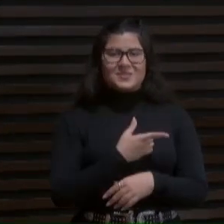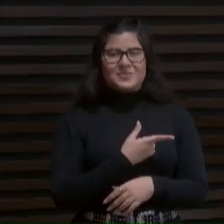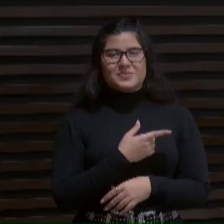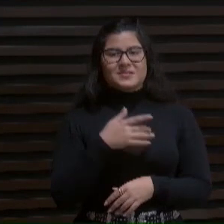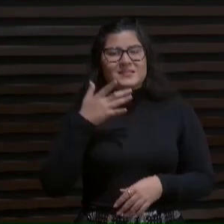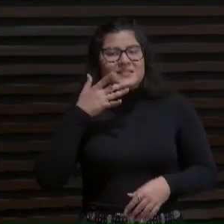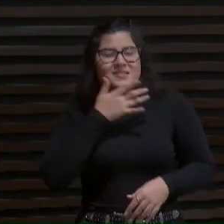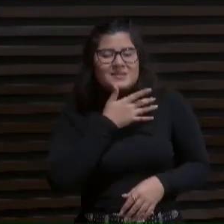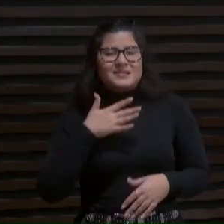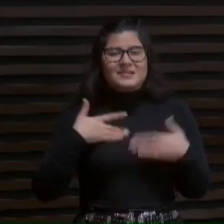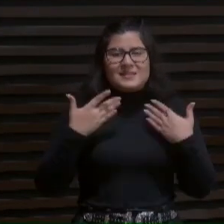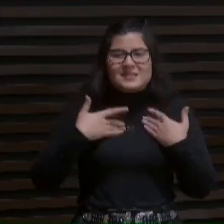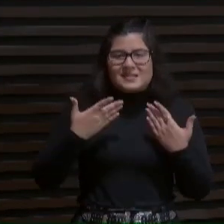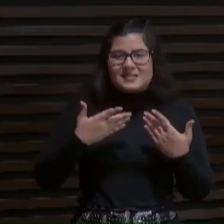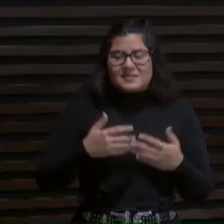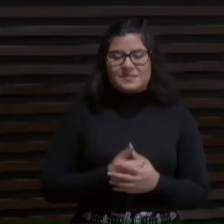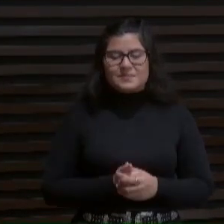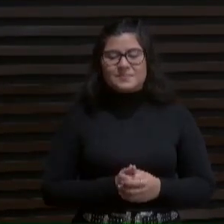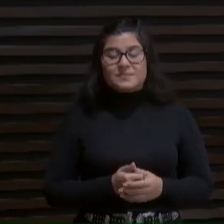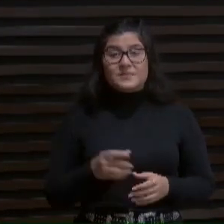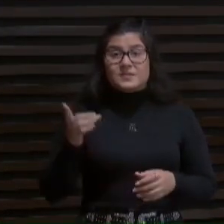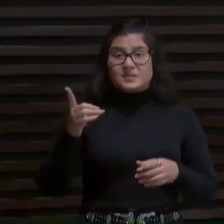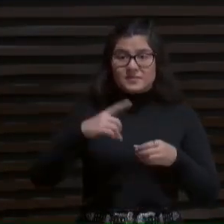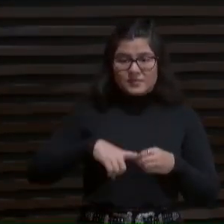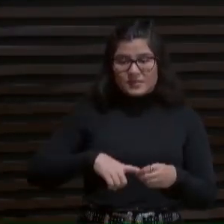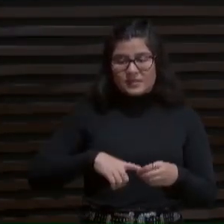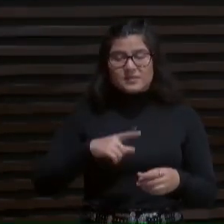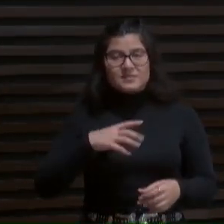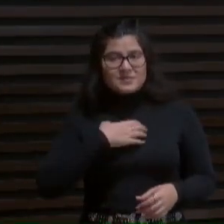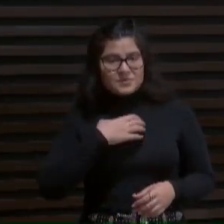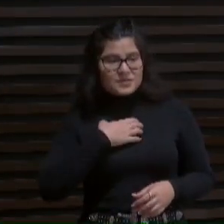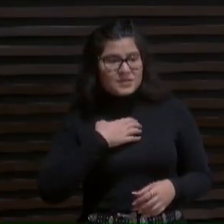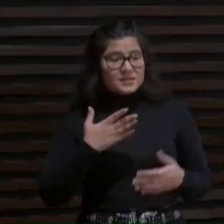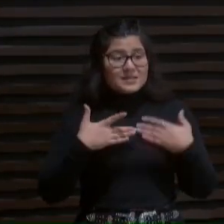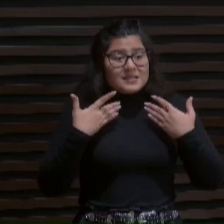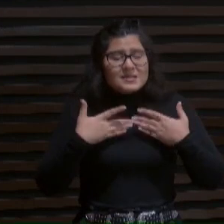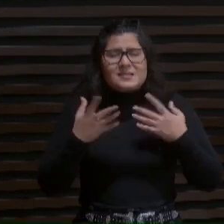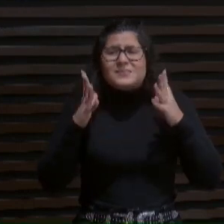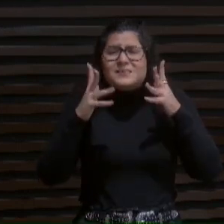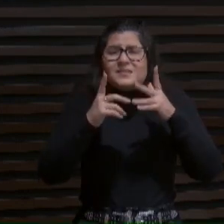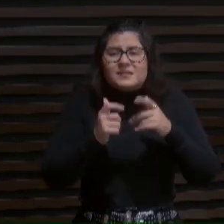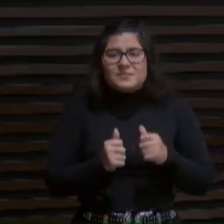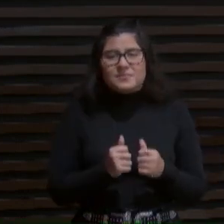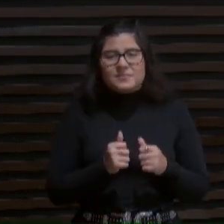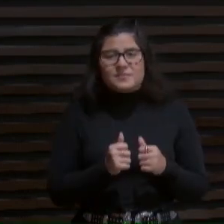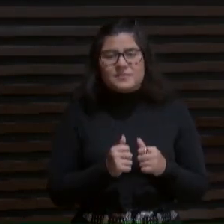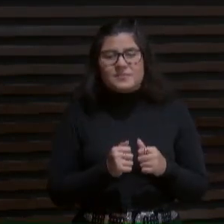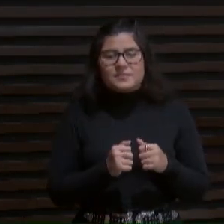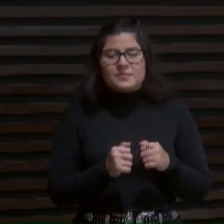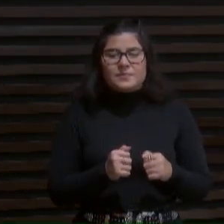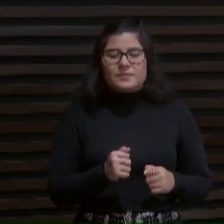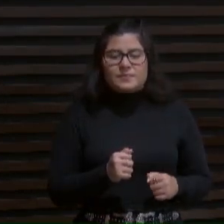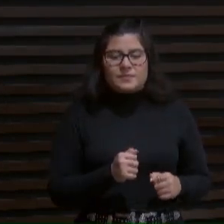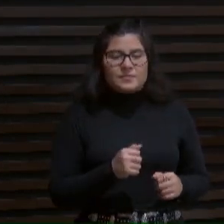vocês voltarem para cá, vocês sentirão esse prazer, essa alegria e tudo mais. E não é maravilhoso que, como fruto de todas essas